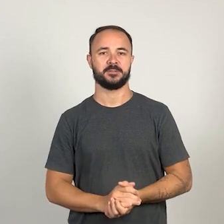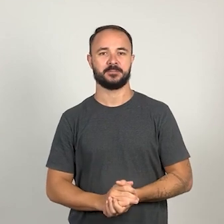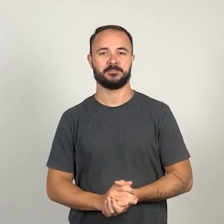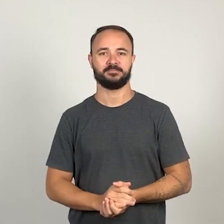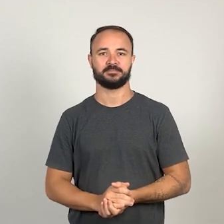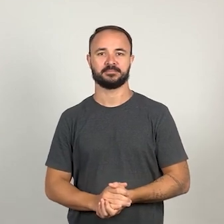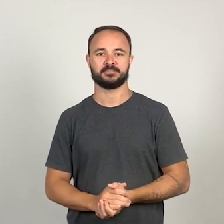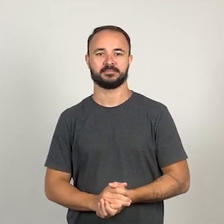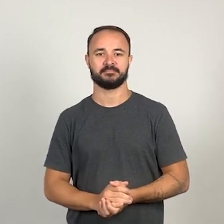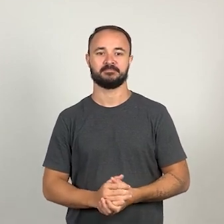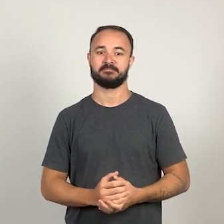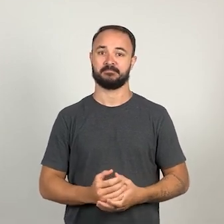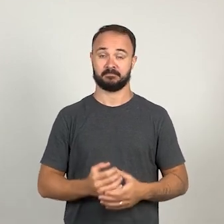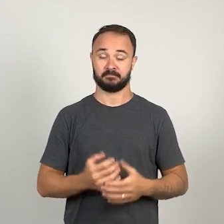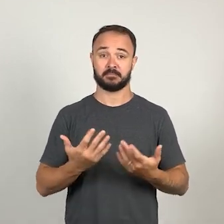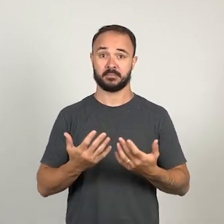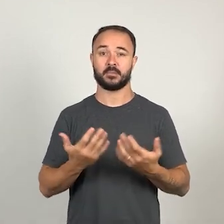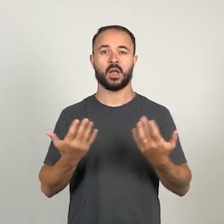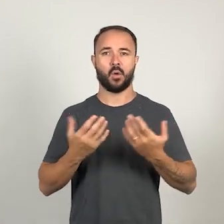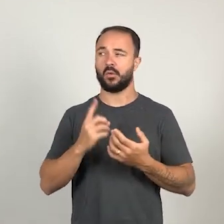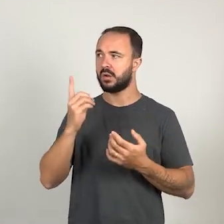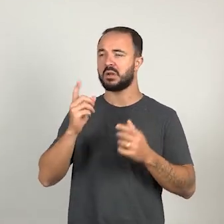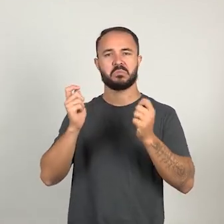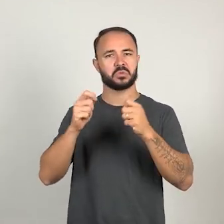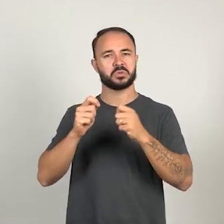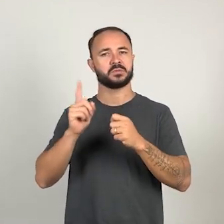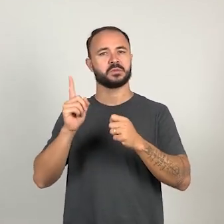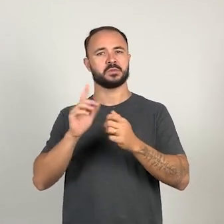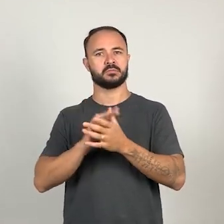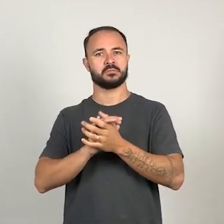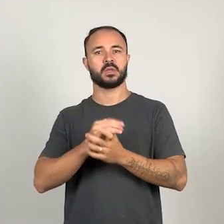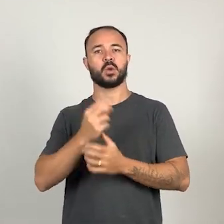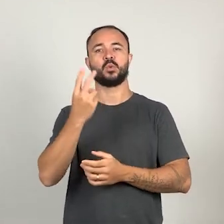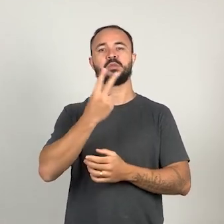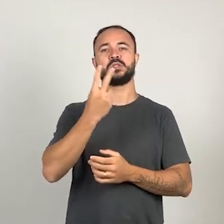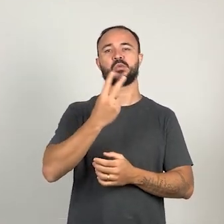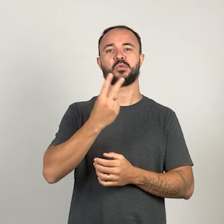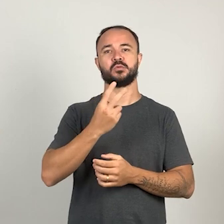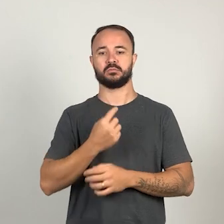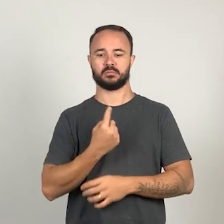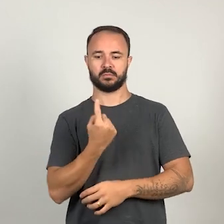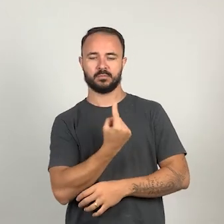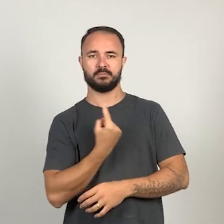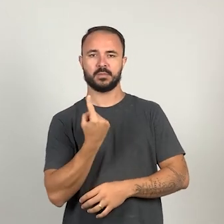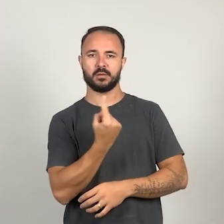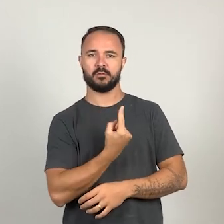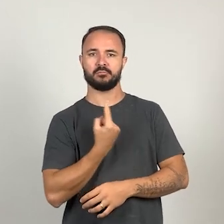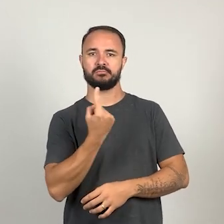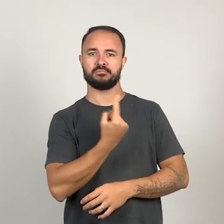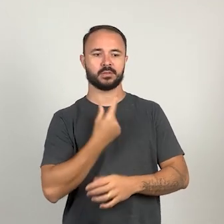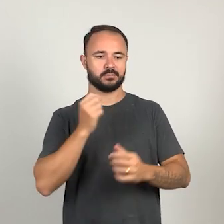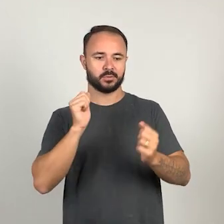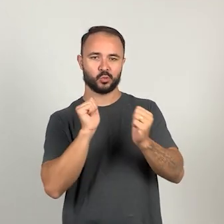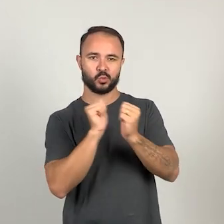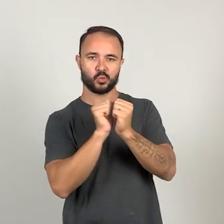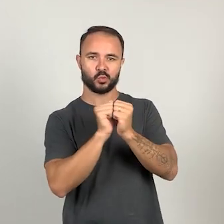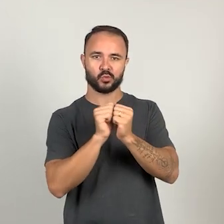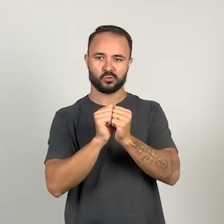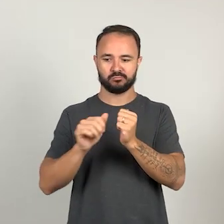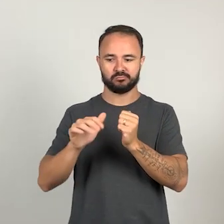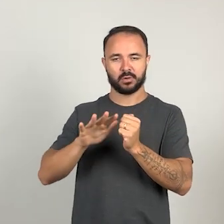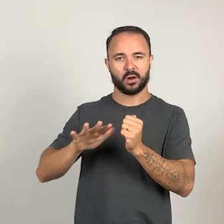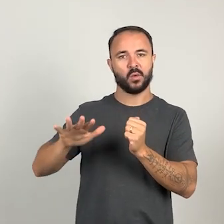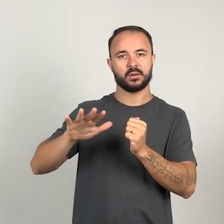E assim nós podemos colocar o segundo peão no slot ao lado